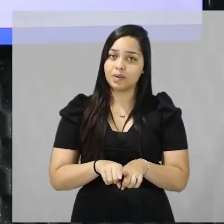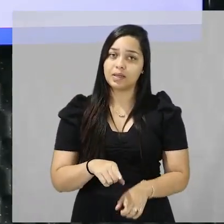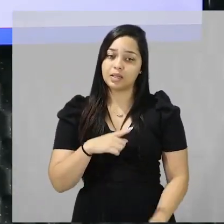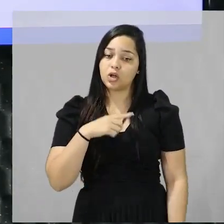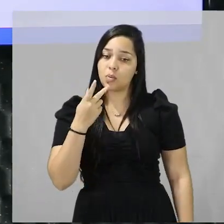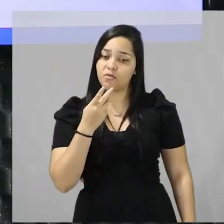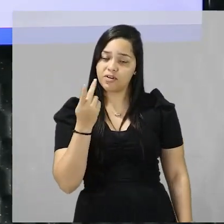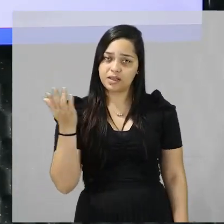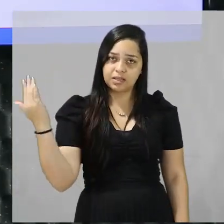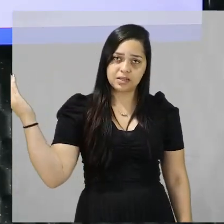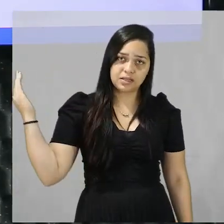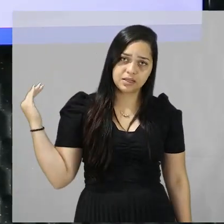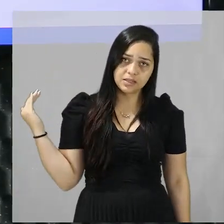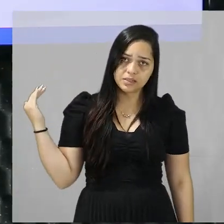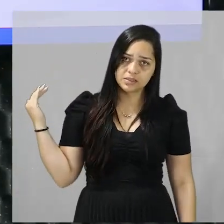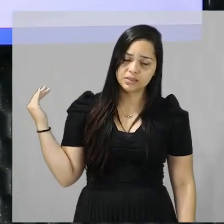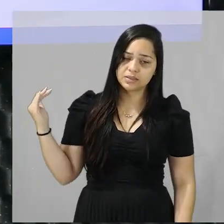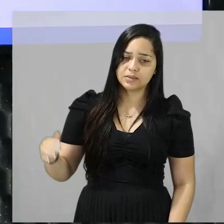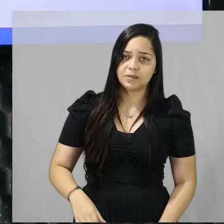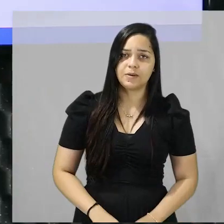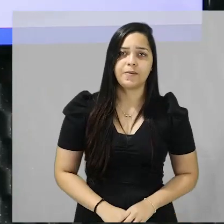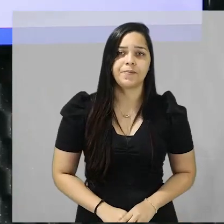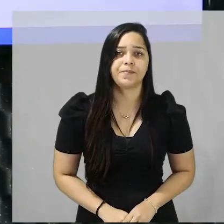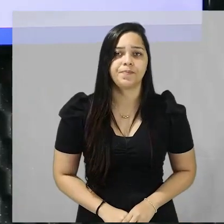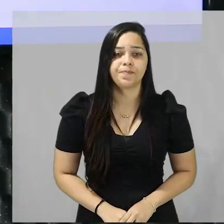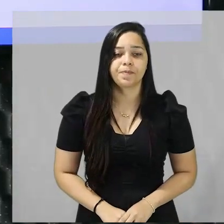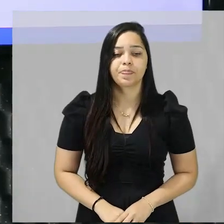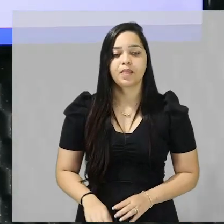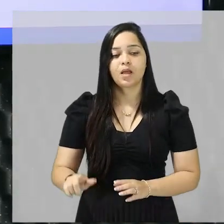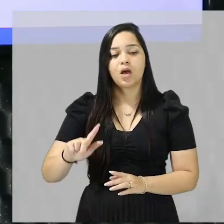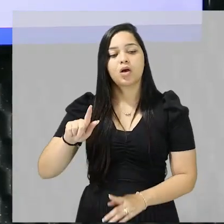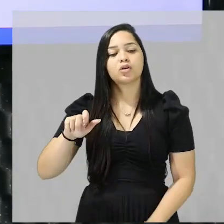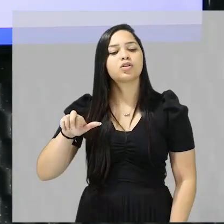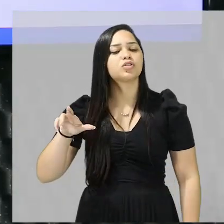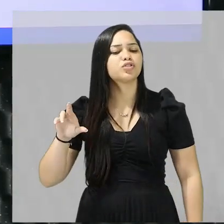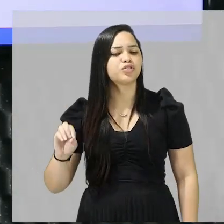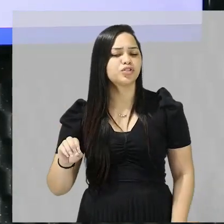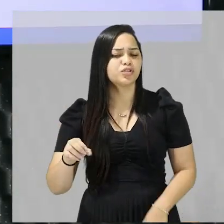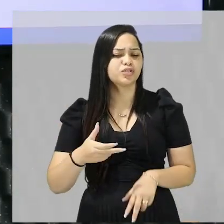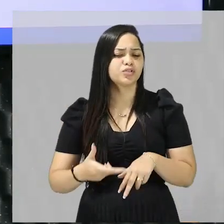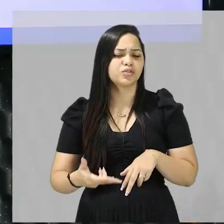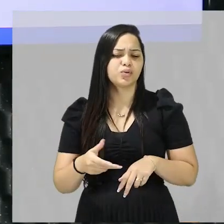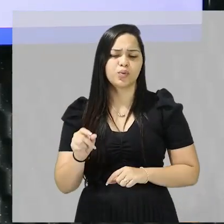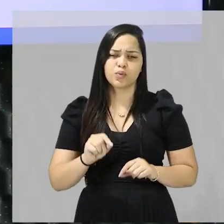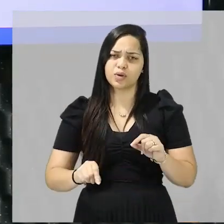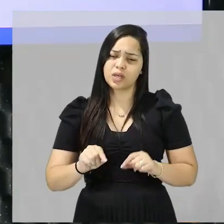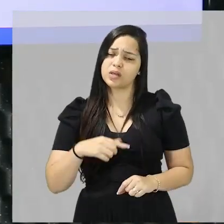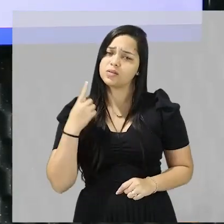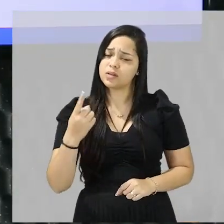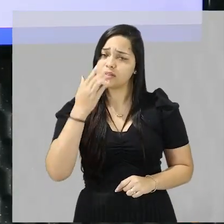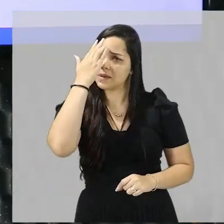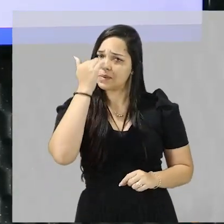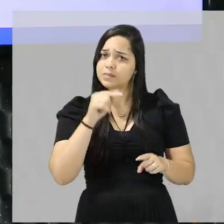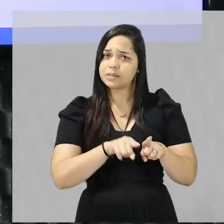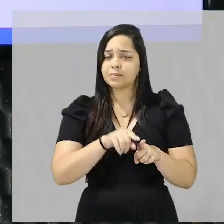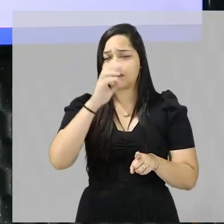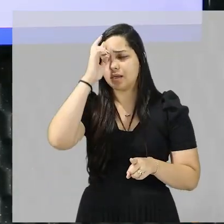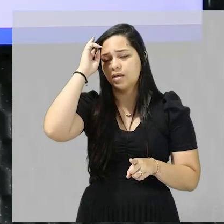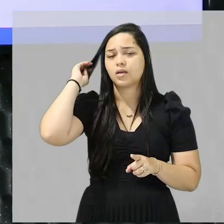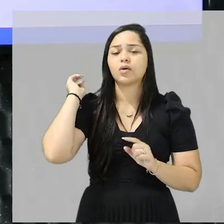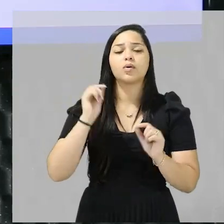se falaria, tá? Gênero, não. Gênero, nós sabemos até que o gênero feminino